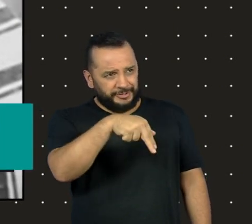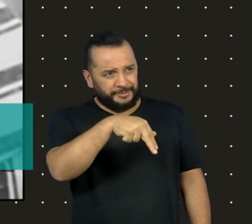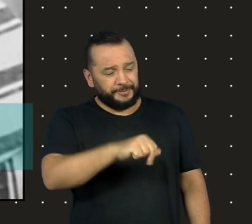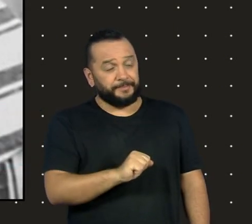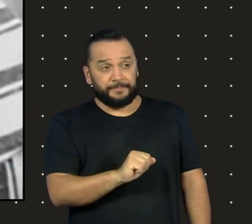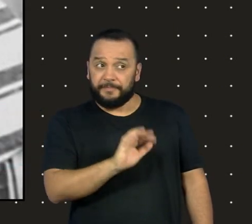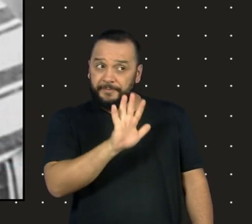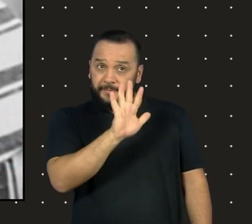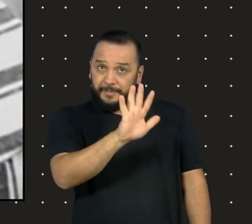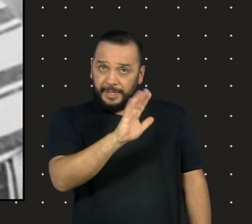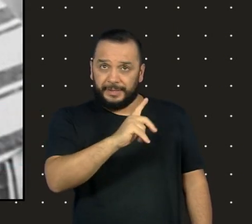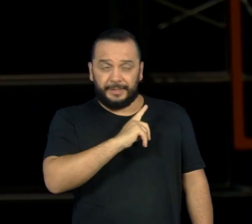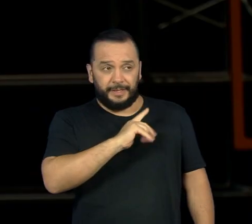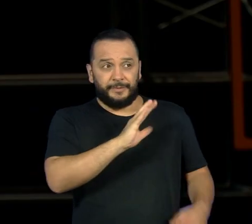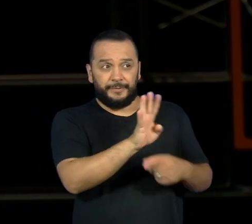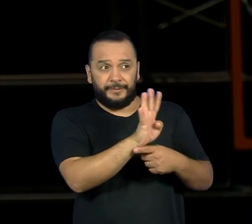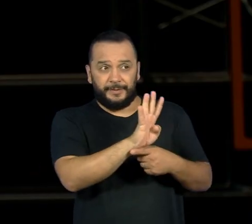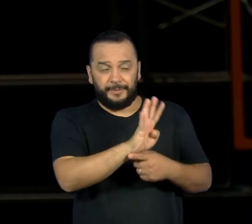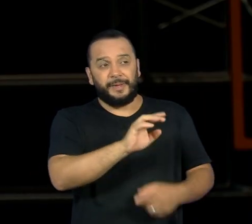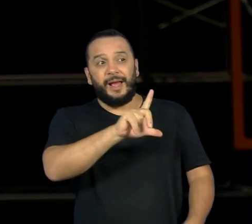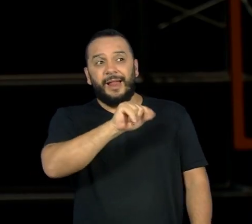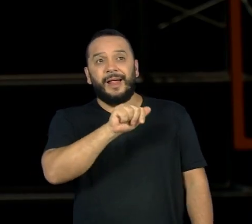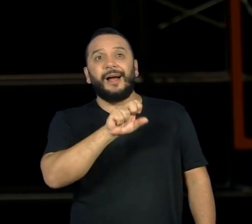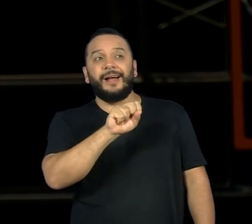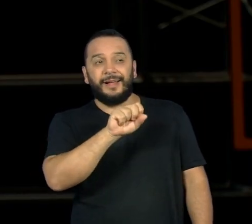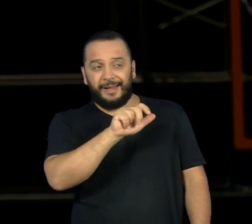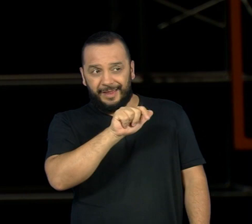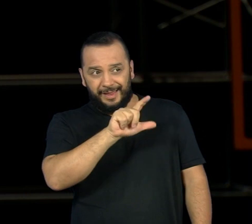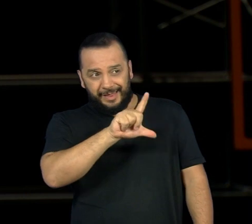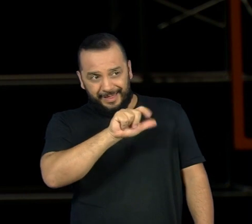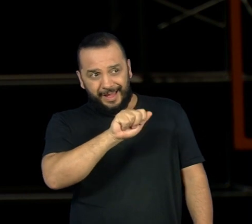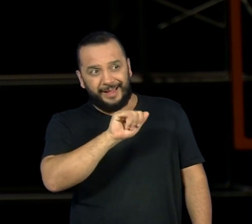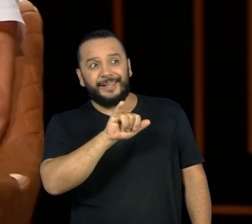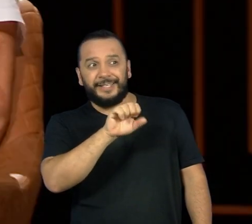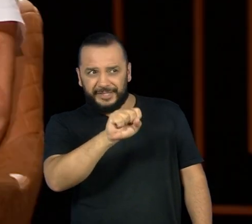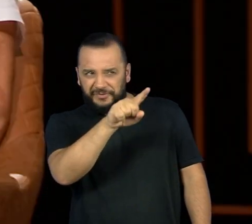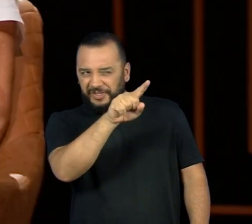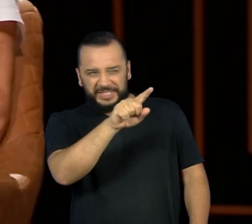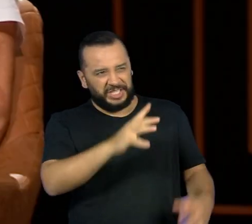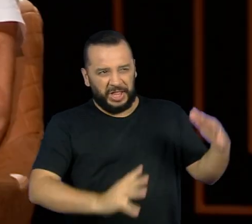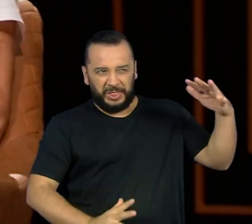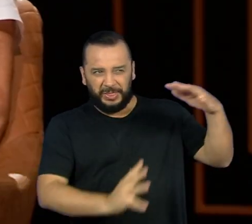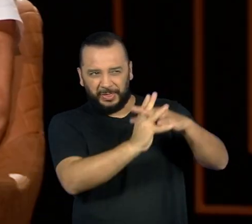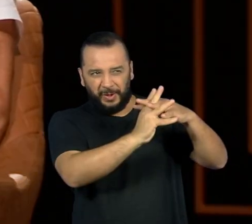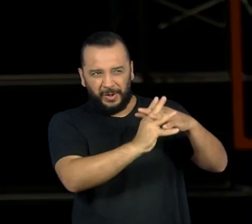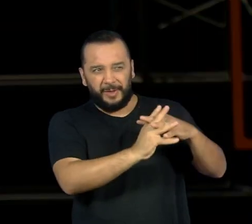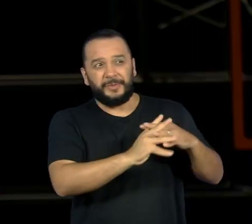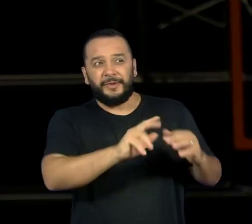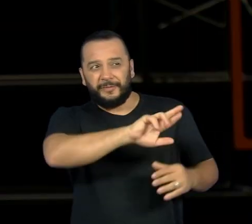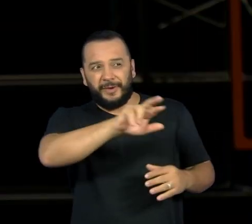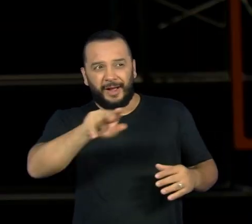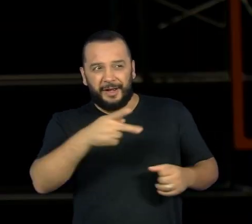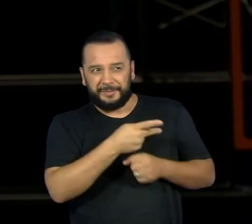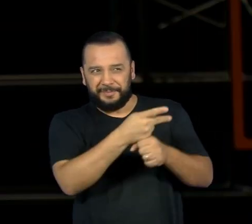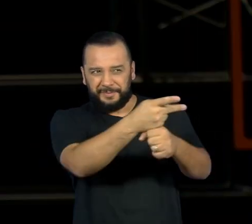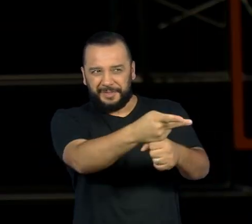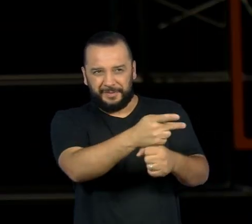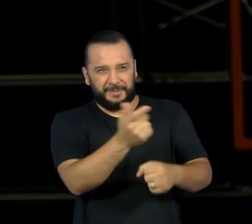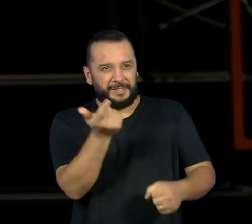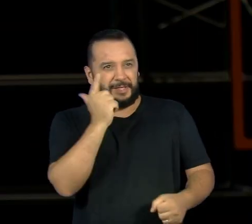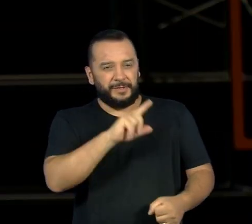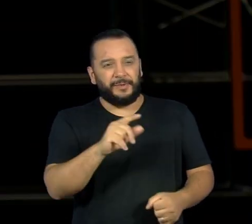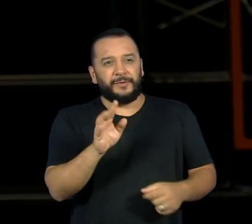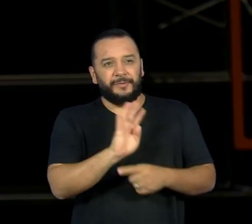nos filmes da Laís Bodansky, aí você arrasou, né? A Laís, né? Não é. Vários prêmios de atuação no filme Chega